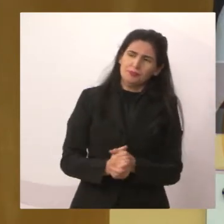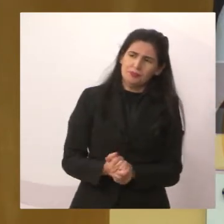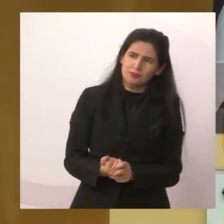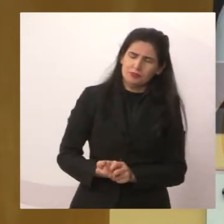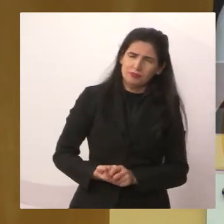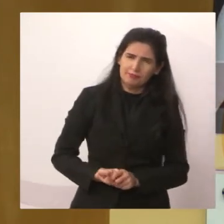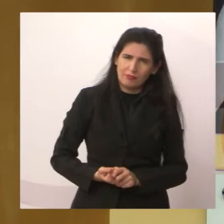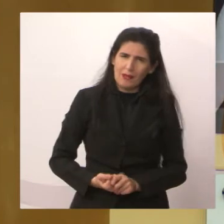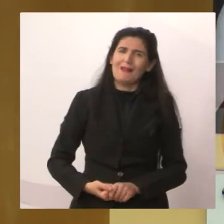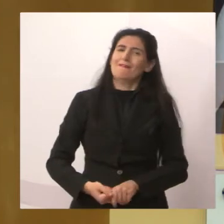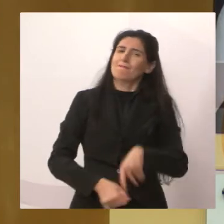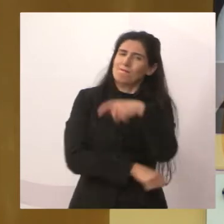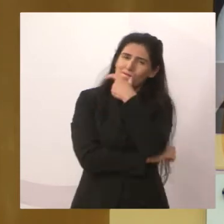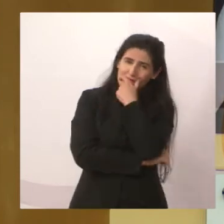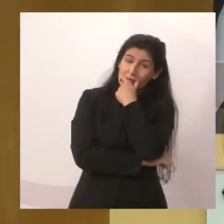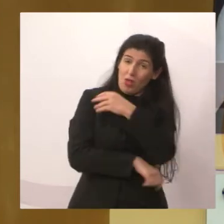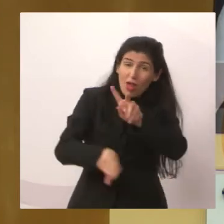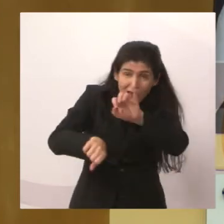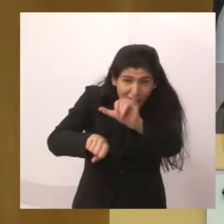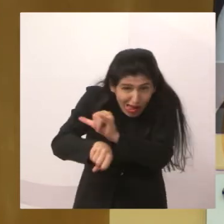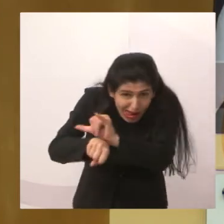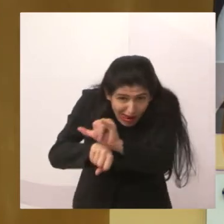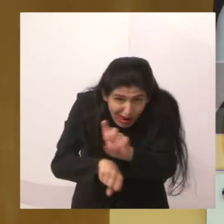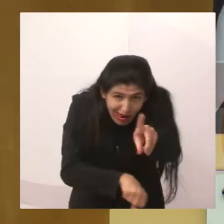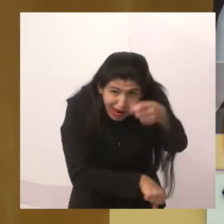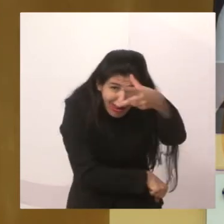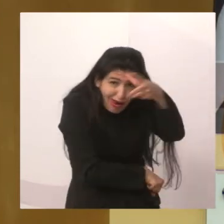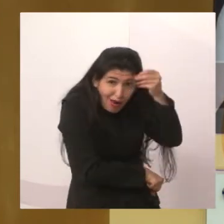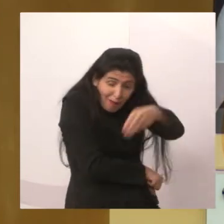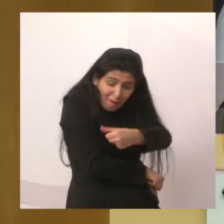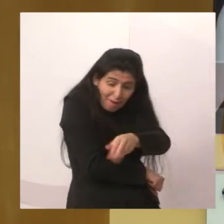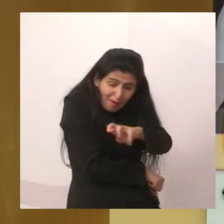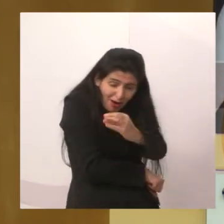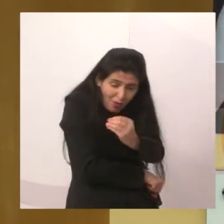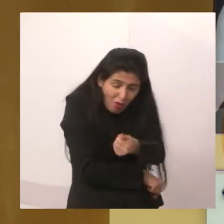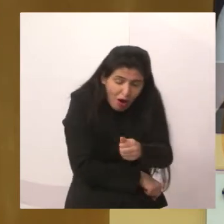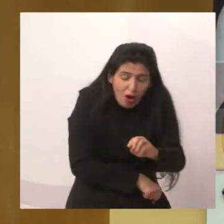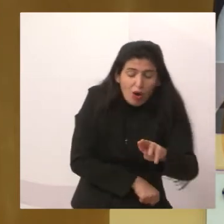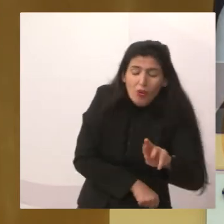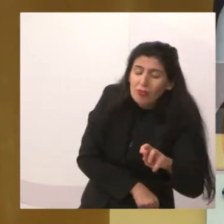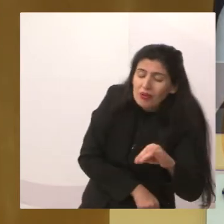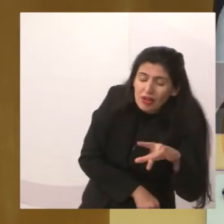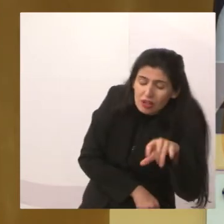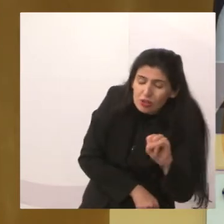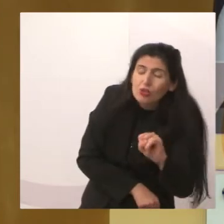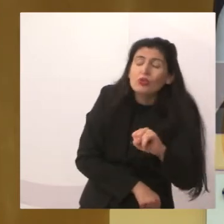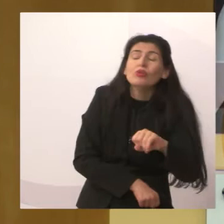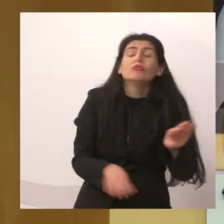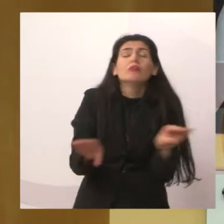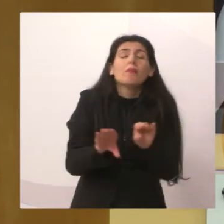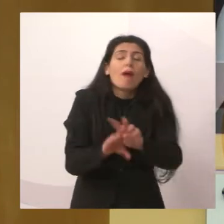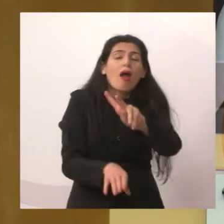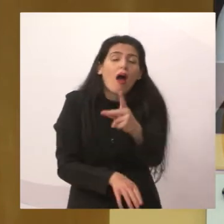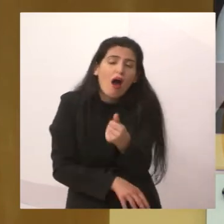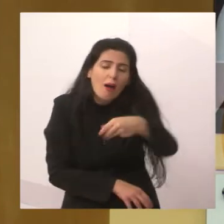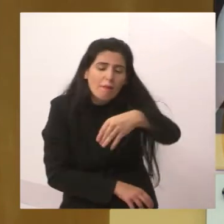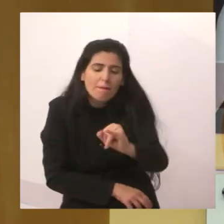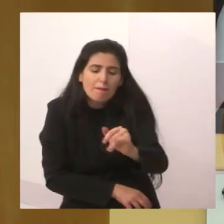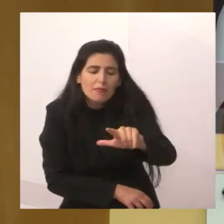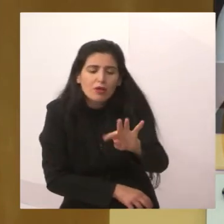na manga dos ex-prefeitos Marco Aurélio e Hamilton Ribeiro Mota. Como não tinham maioria na